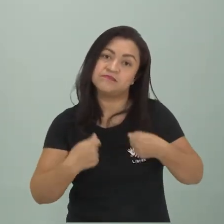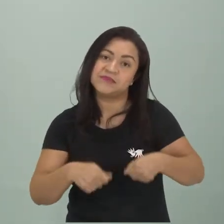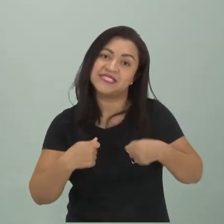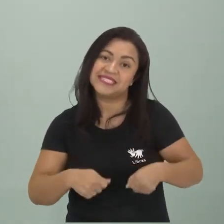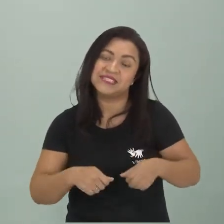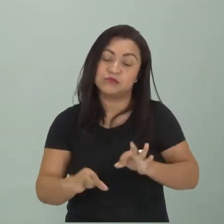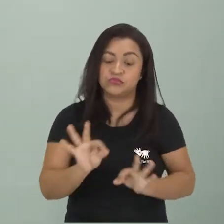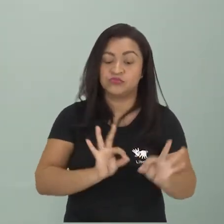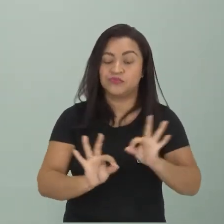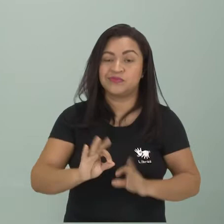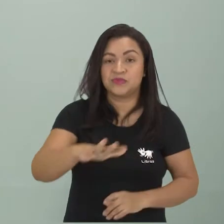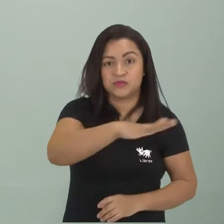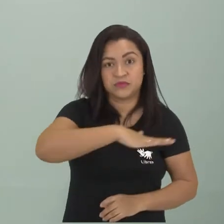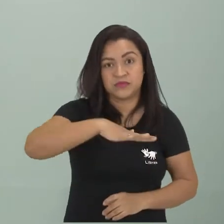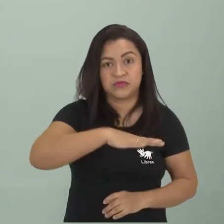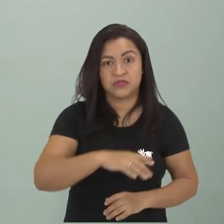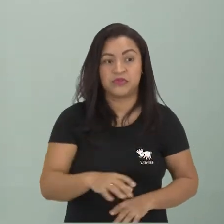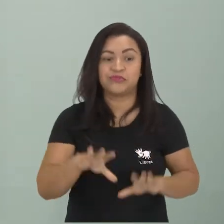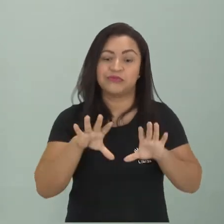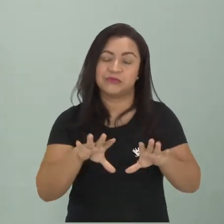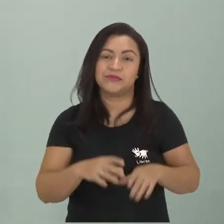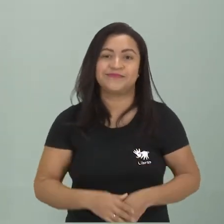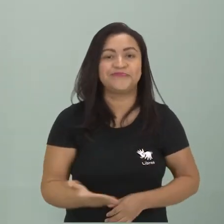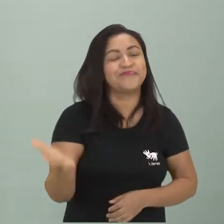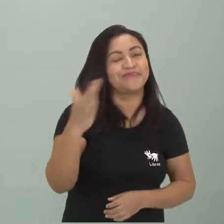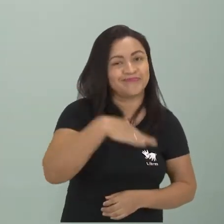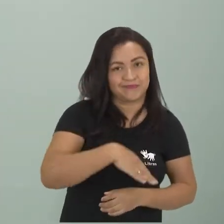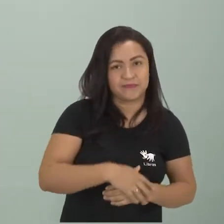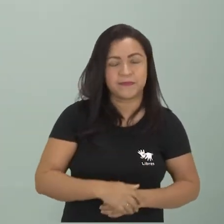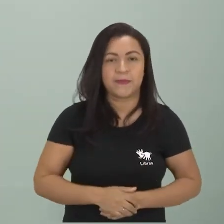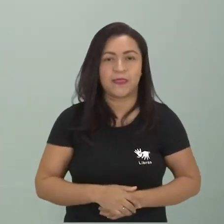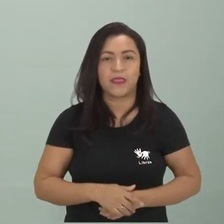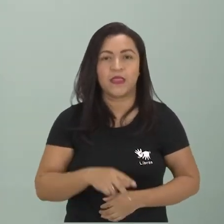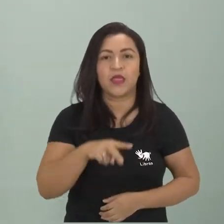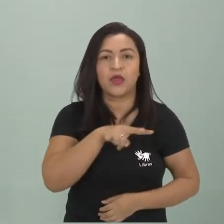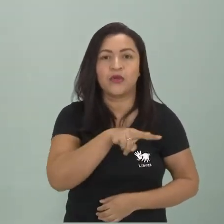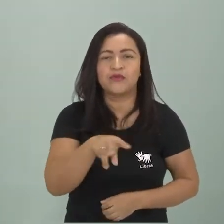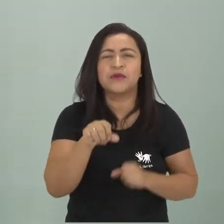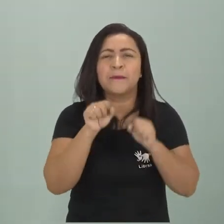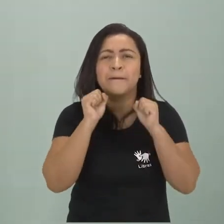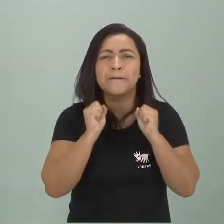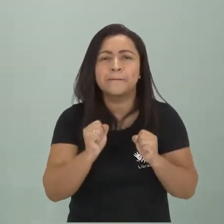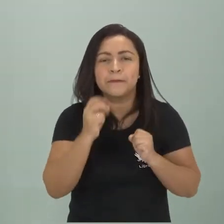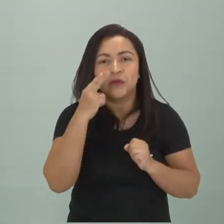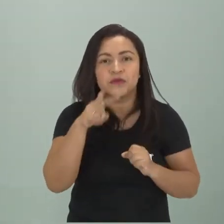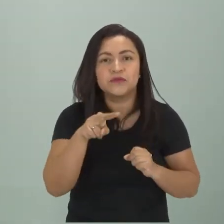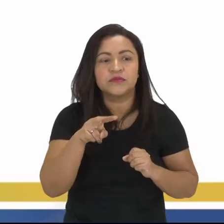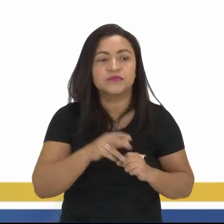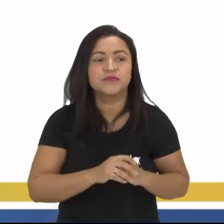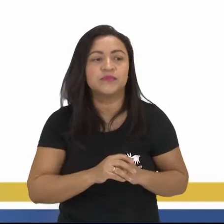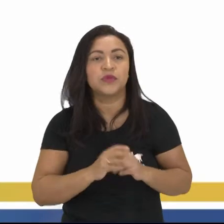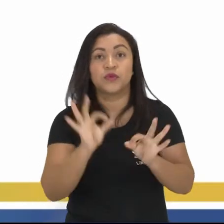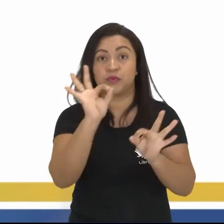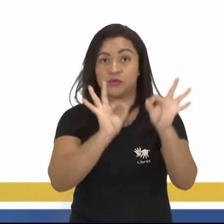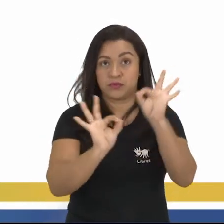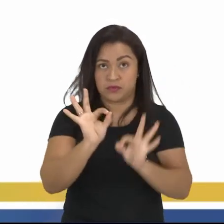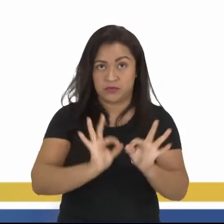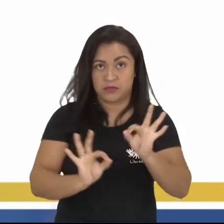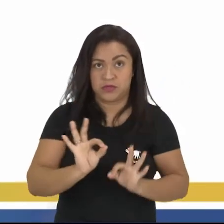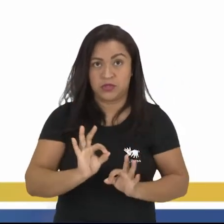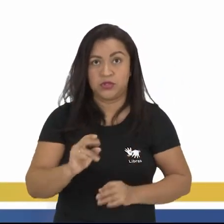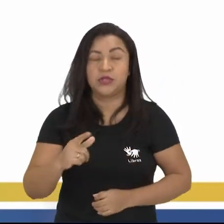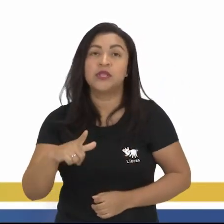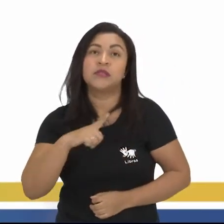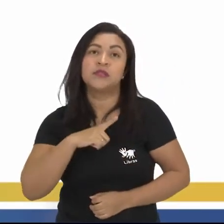social naquele momento. Vamos avançar? Agora vocês podem visualizar um organograma em que nós